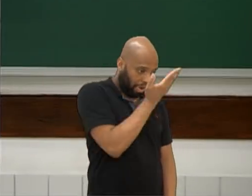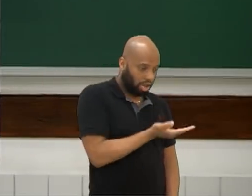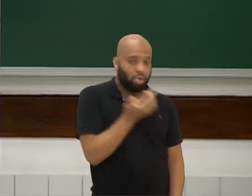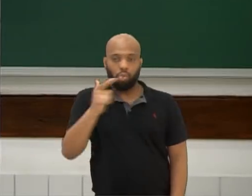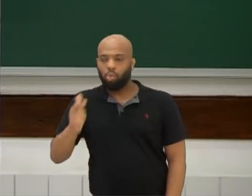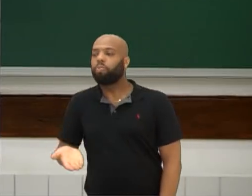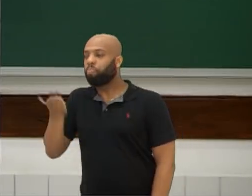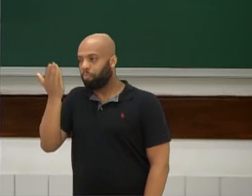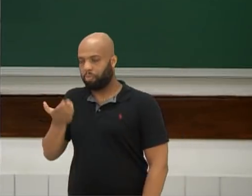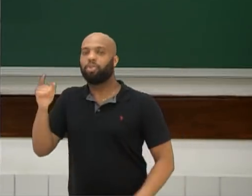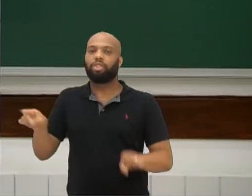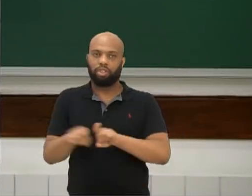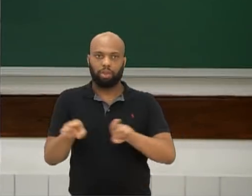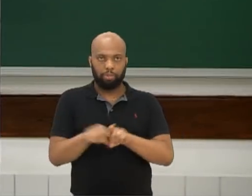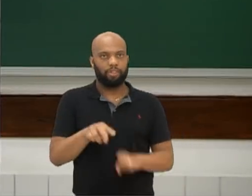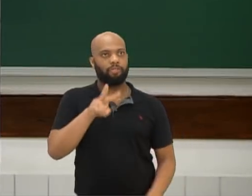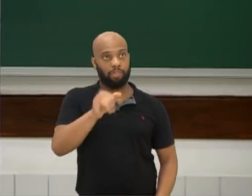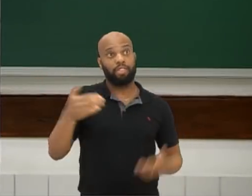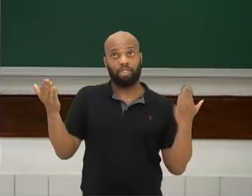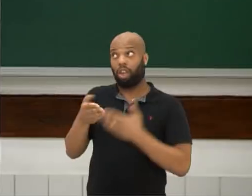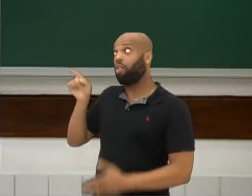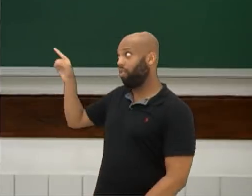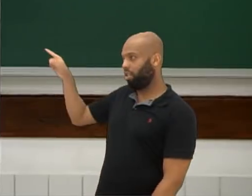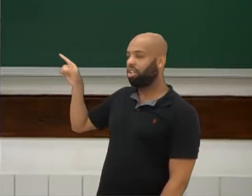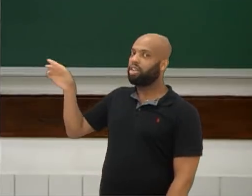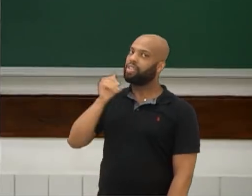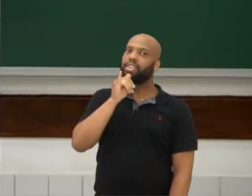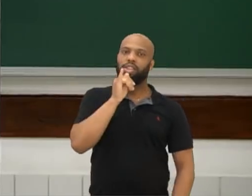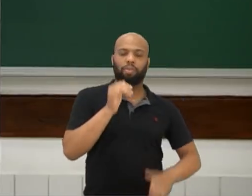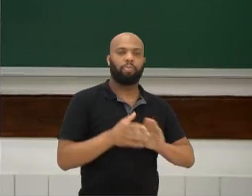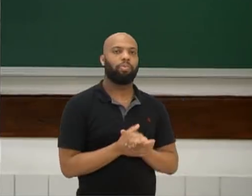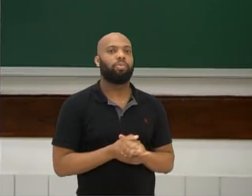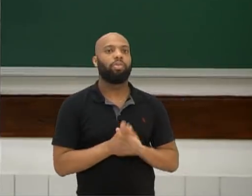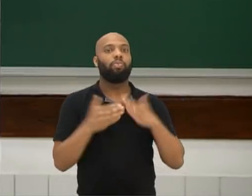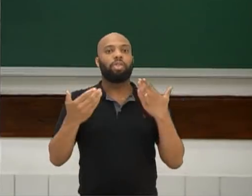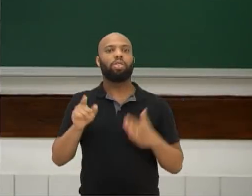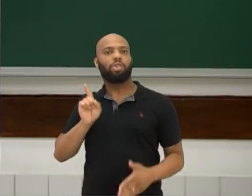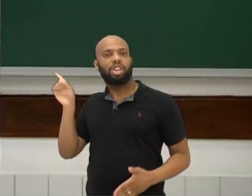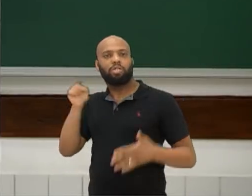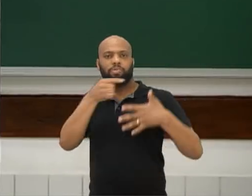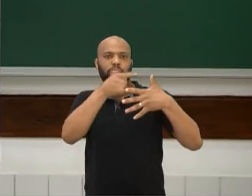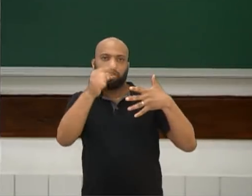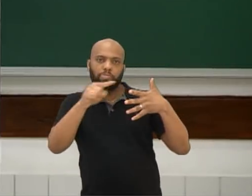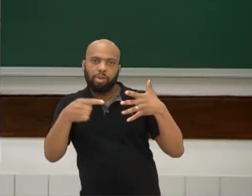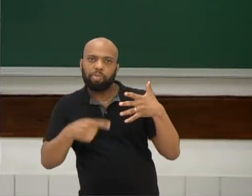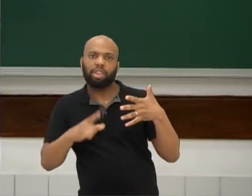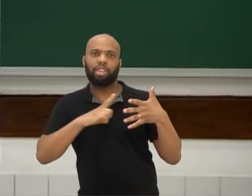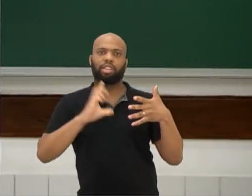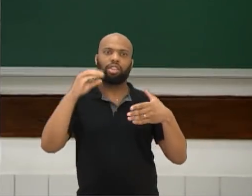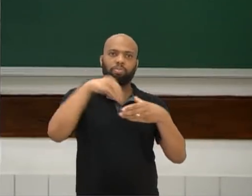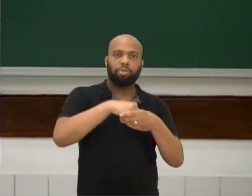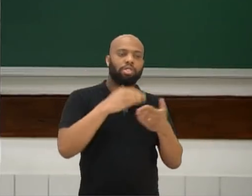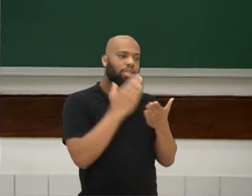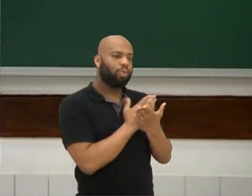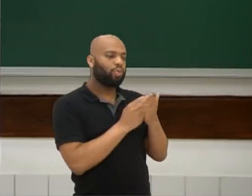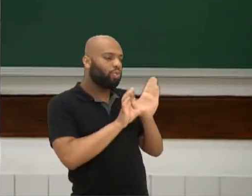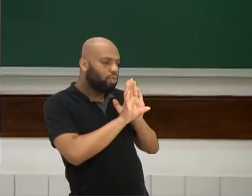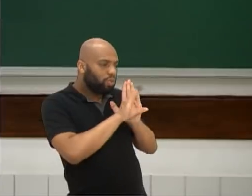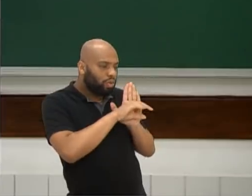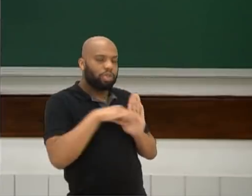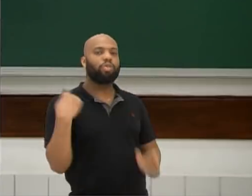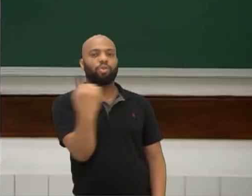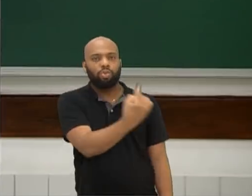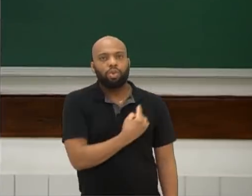maior vai ser o outro. Certo, pessoal? Beleza? Essas são questões, esses são alguns conceitos que